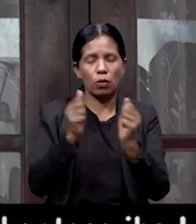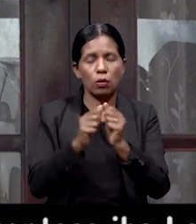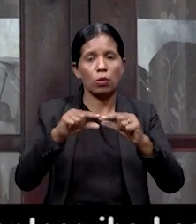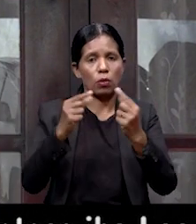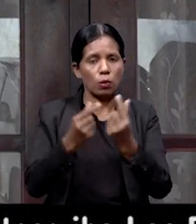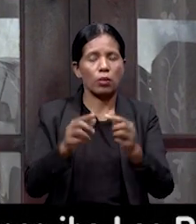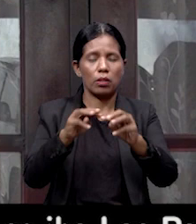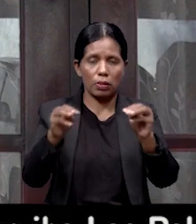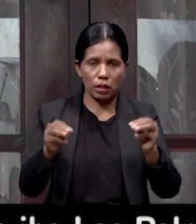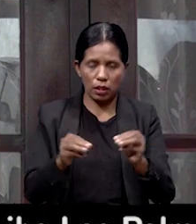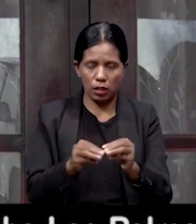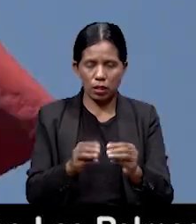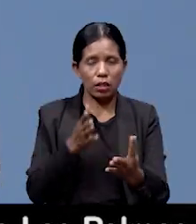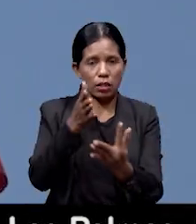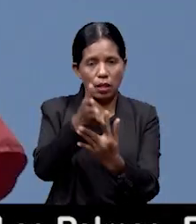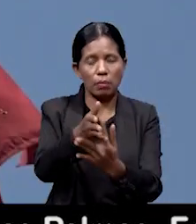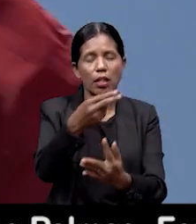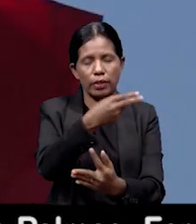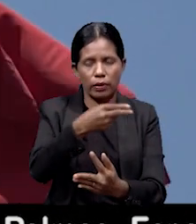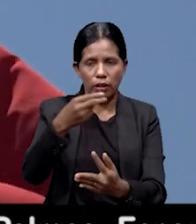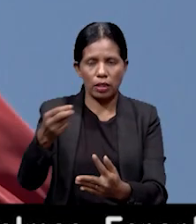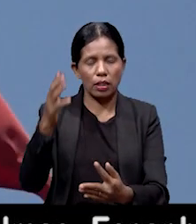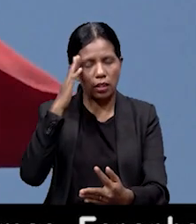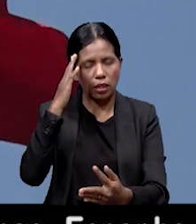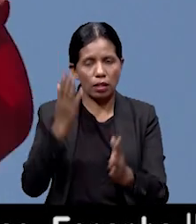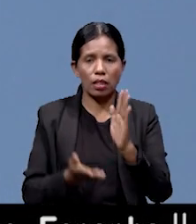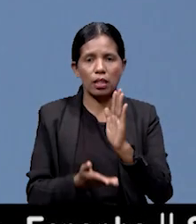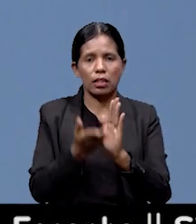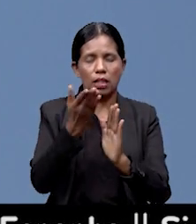tam ilegalmente ba território Indonésia, nebe desconfia